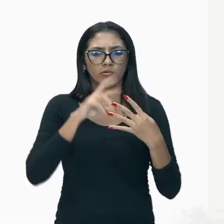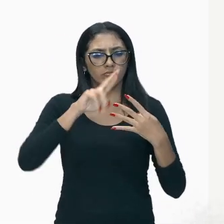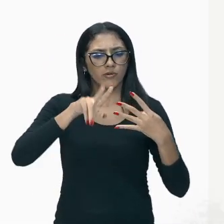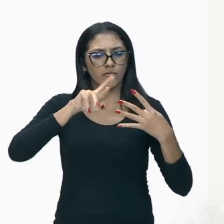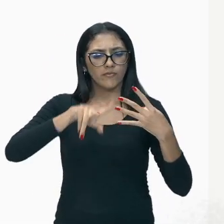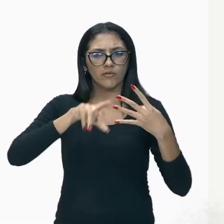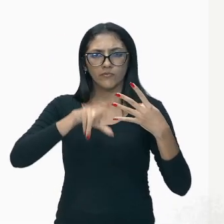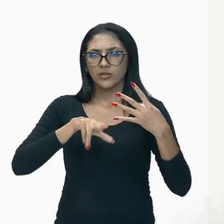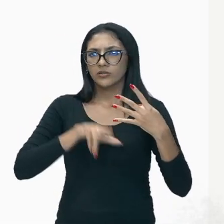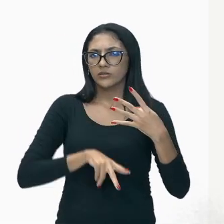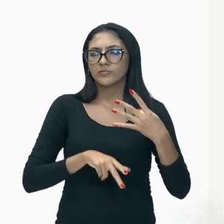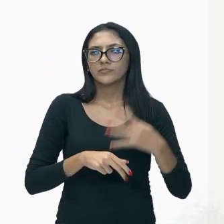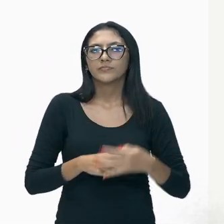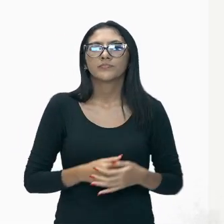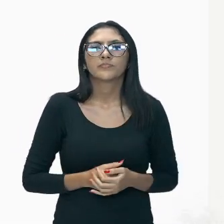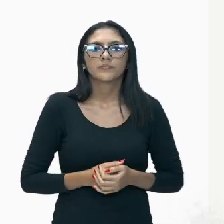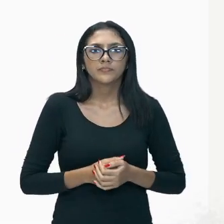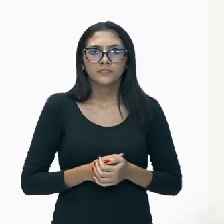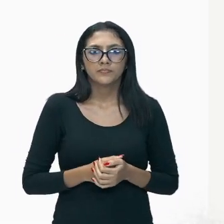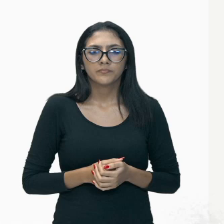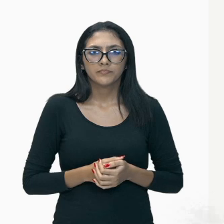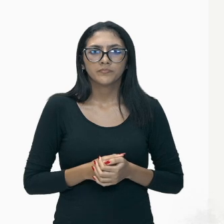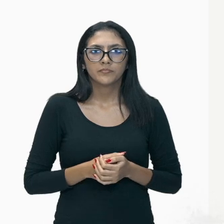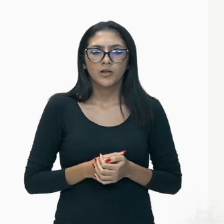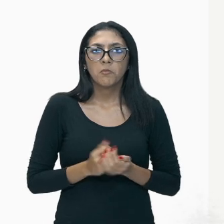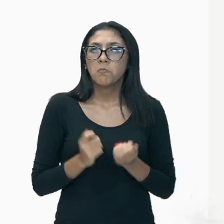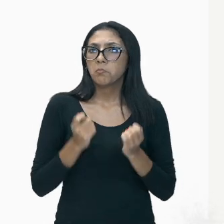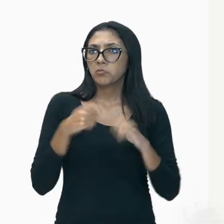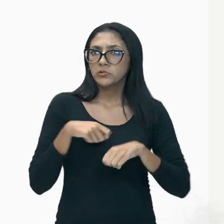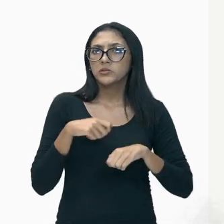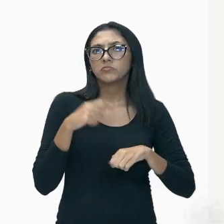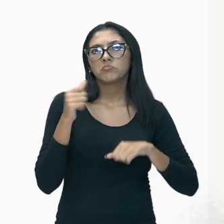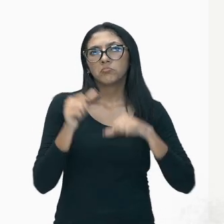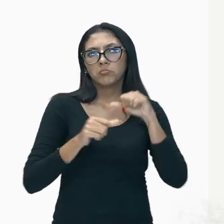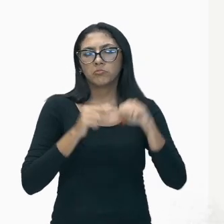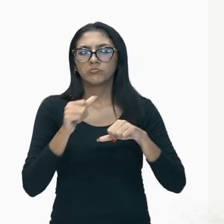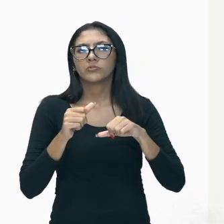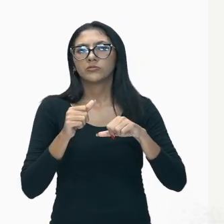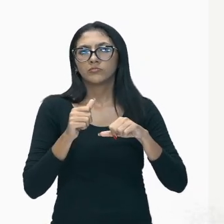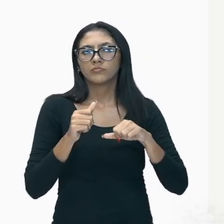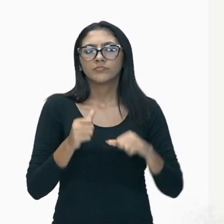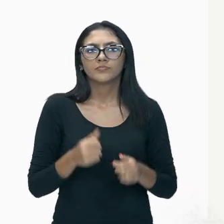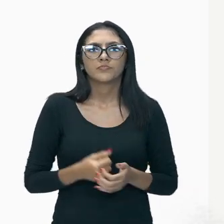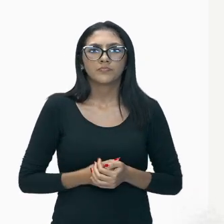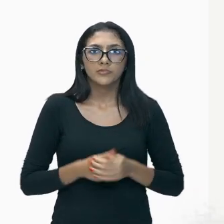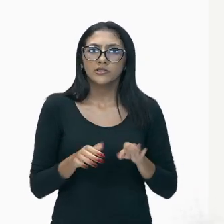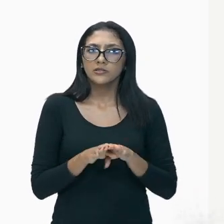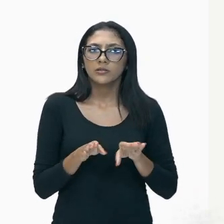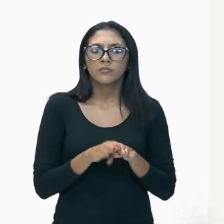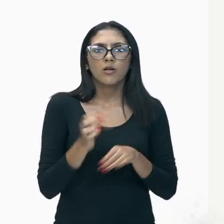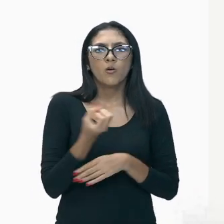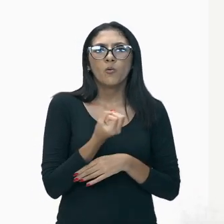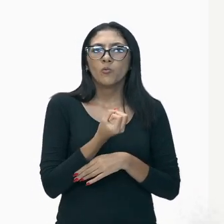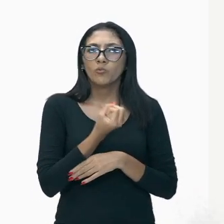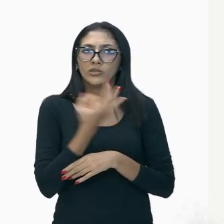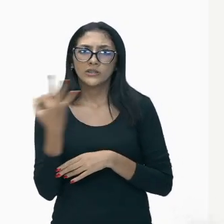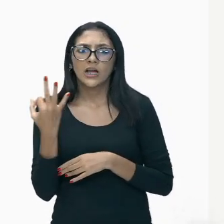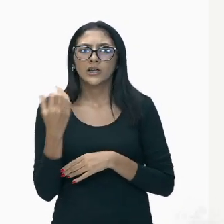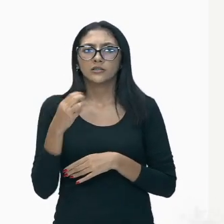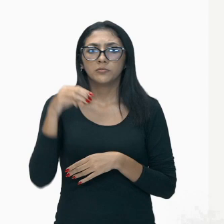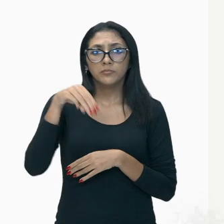tem, este pode variar conforme a potência dos equipamentos e a quantidade de minutos ou horas